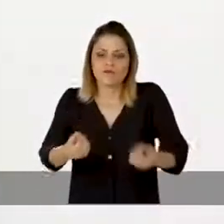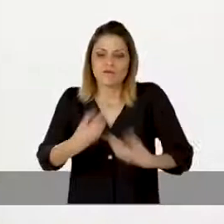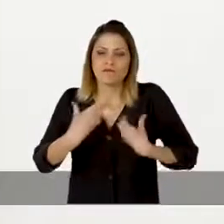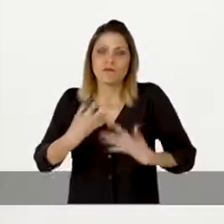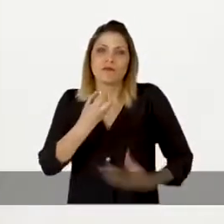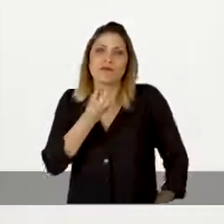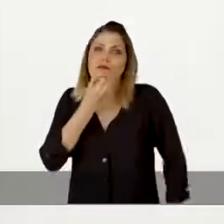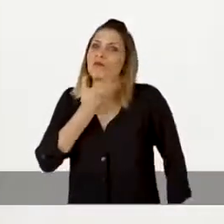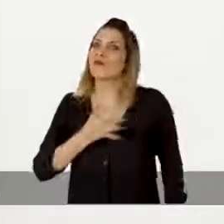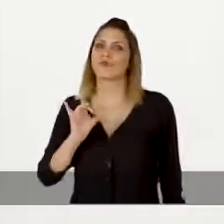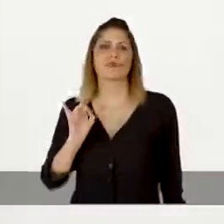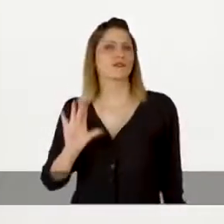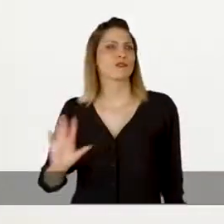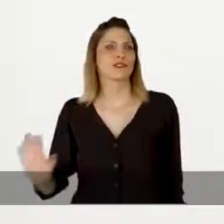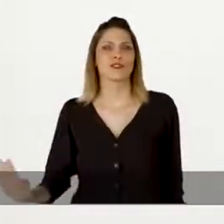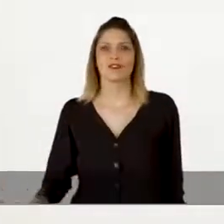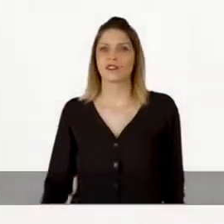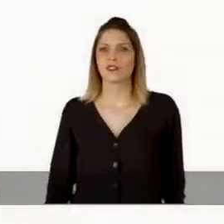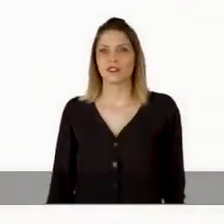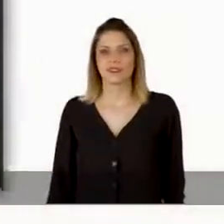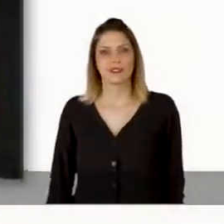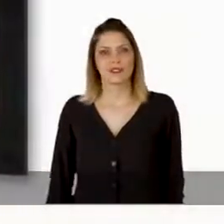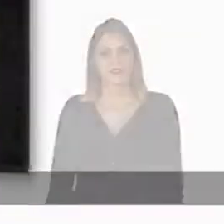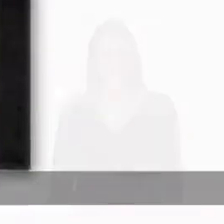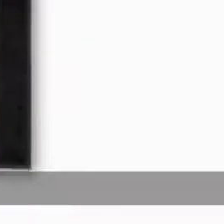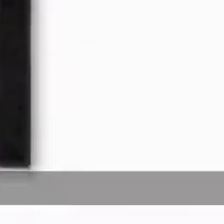Escola é lugar de aprender só coisas boas.